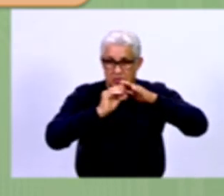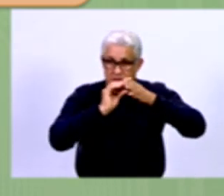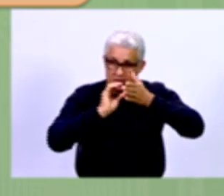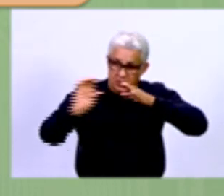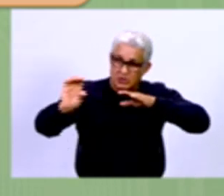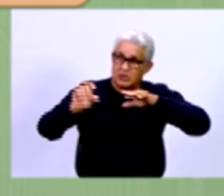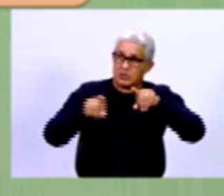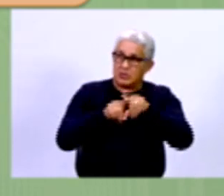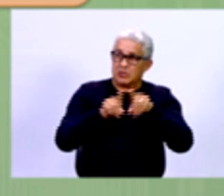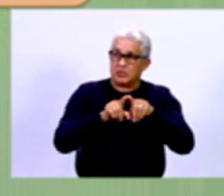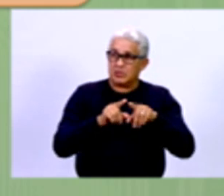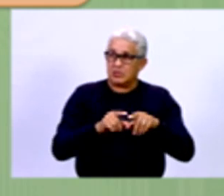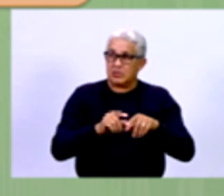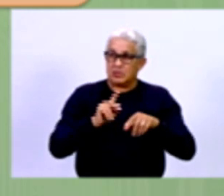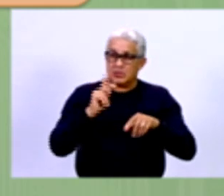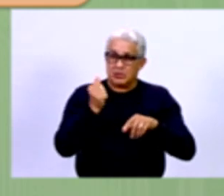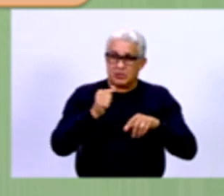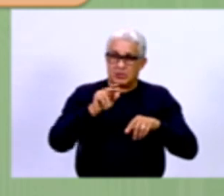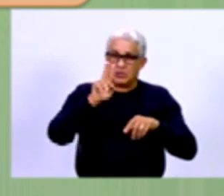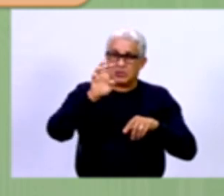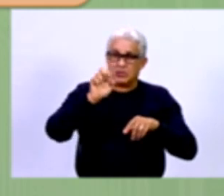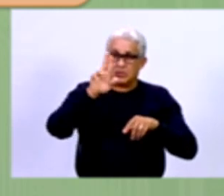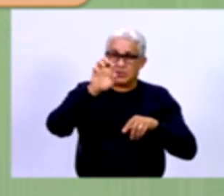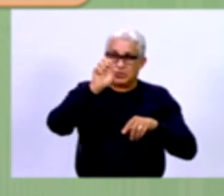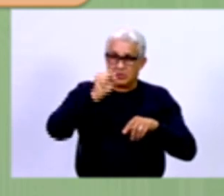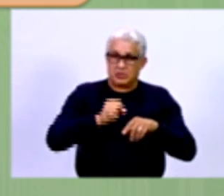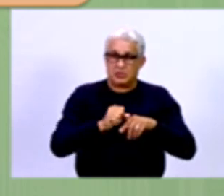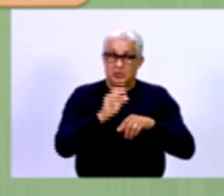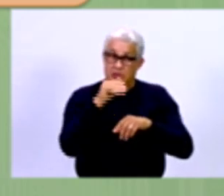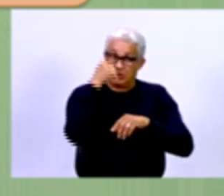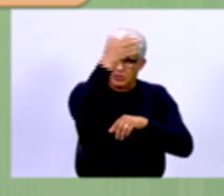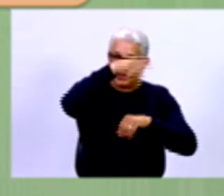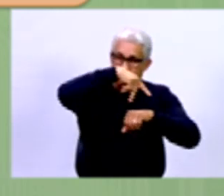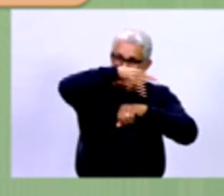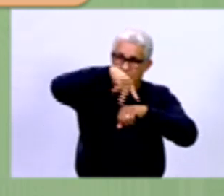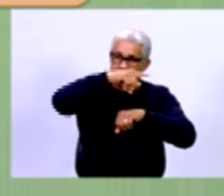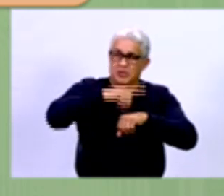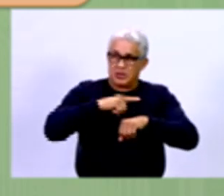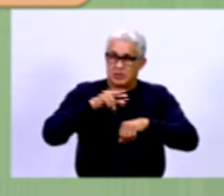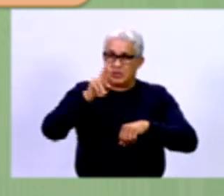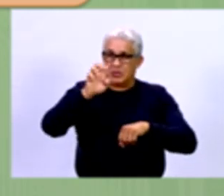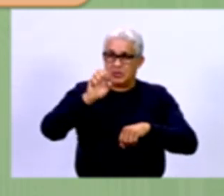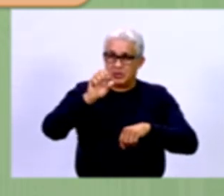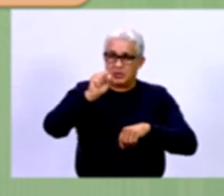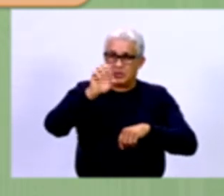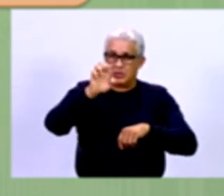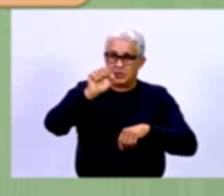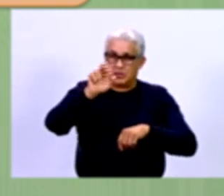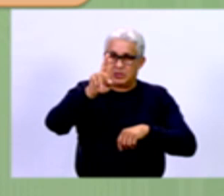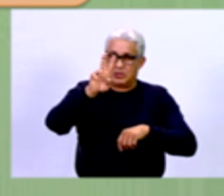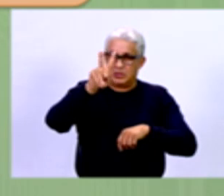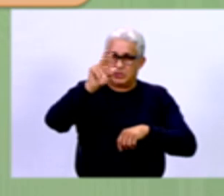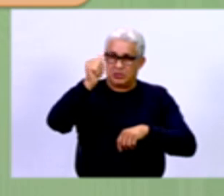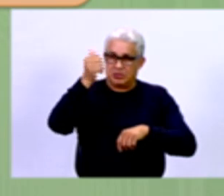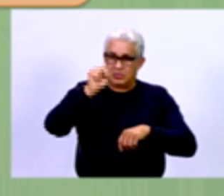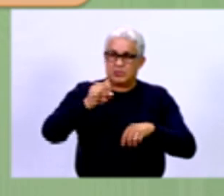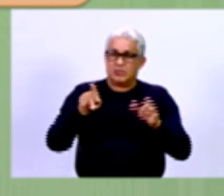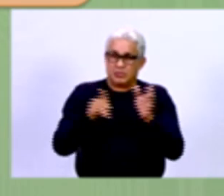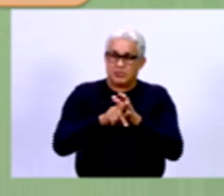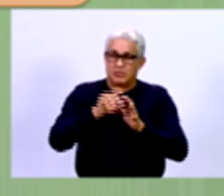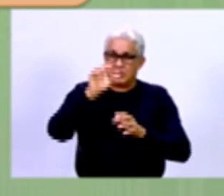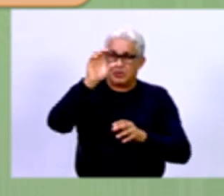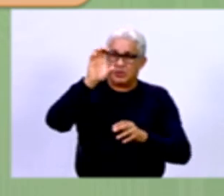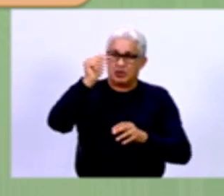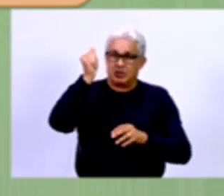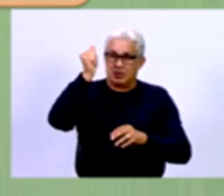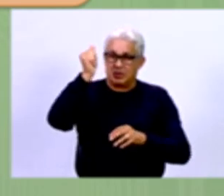haveres em moeda no exterior, onde ficam registradas as reservas cambiais dos estados